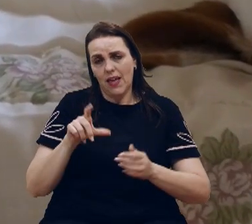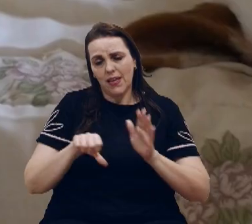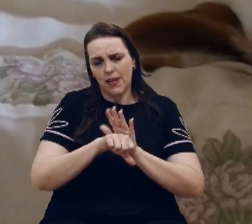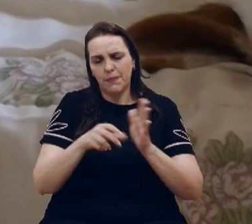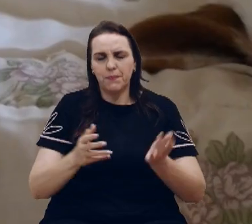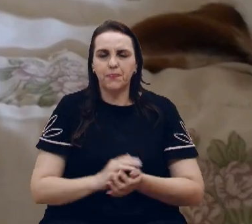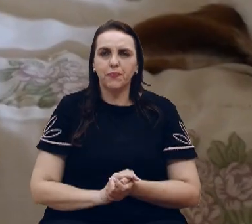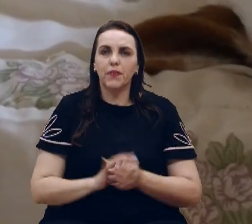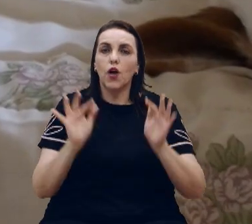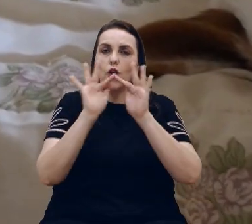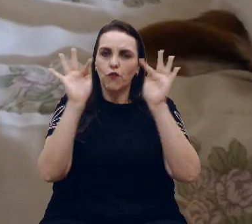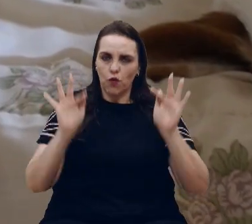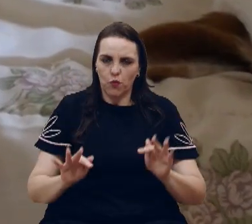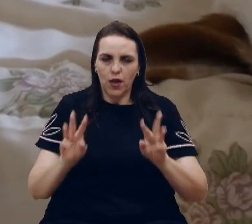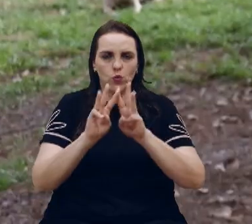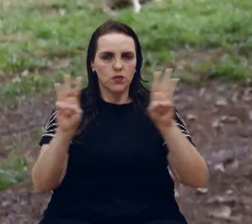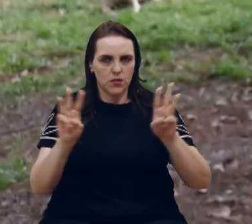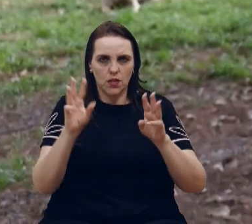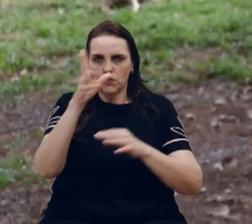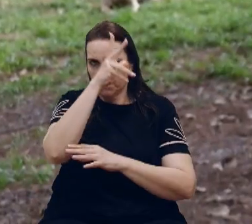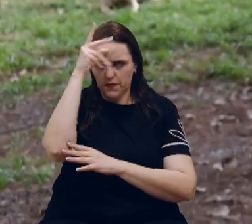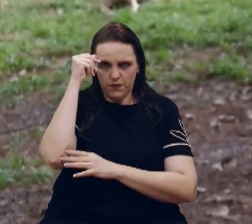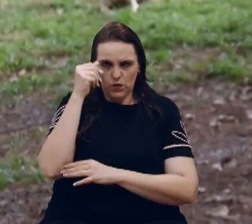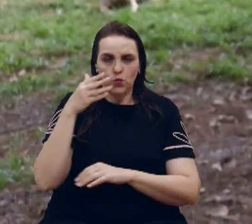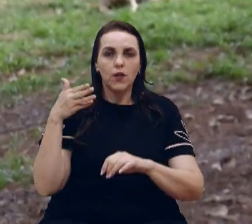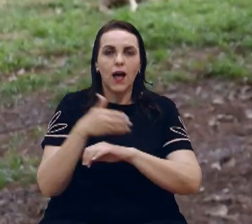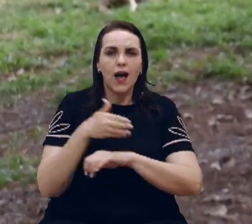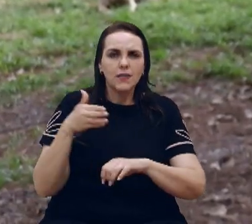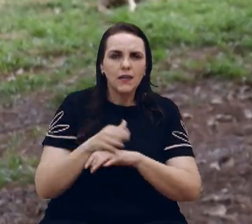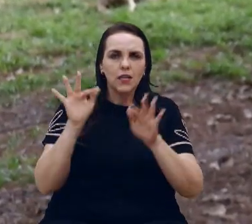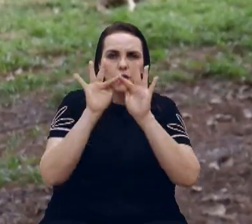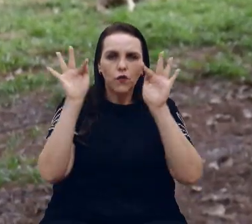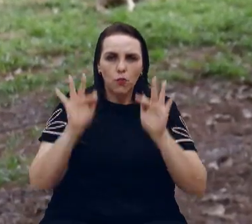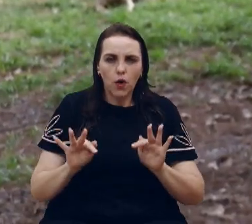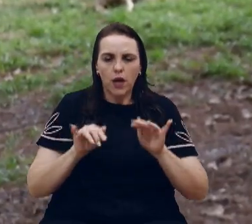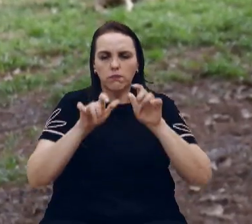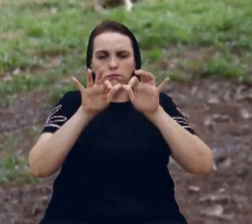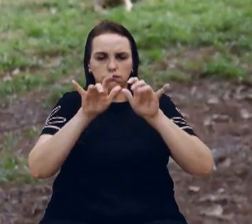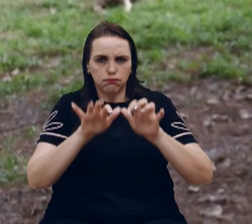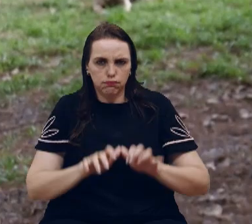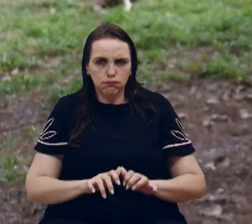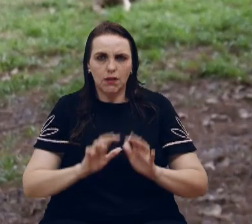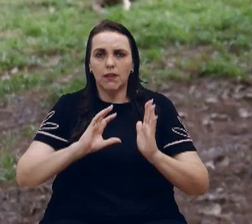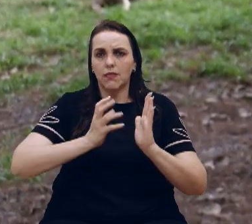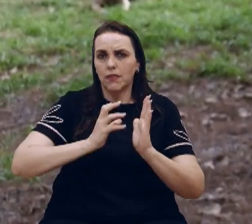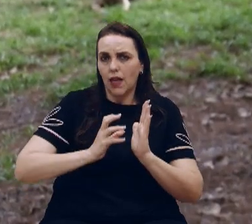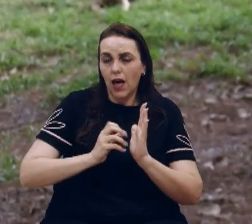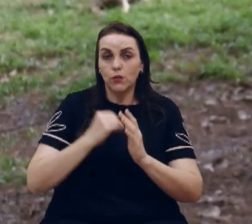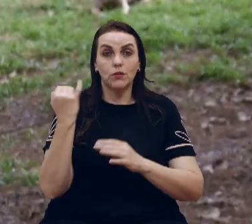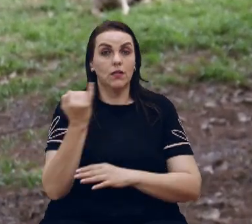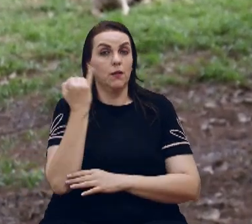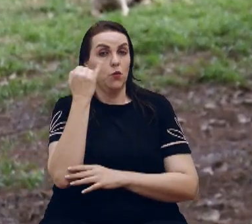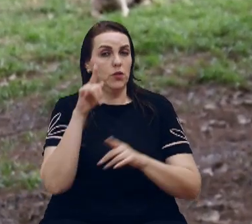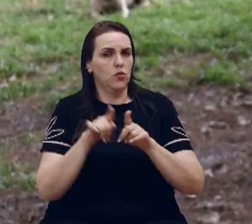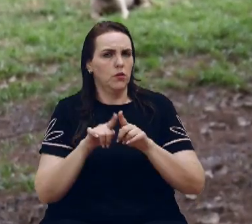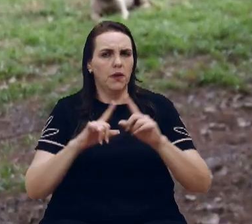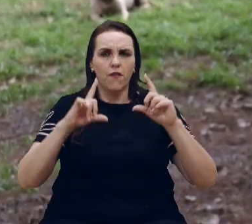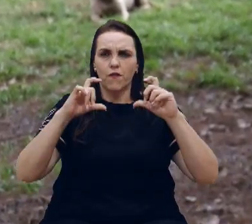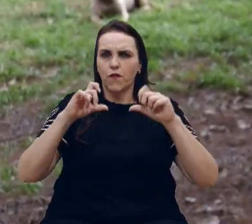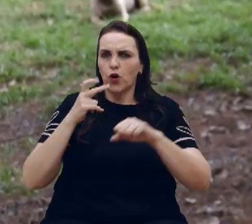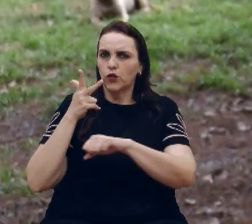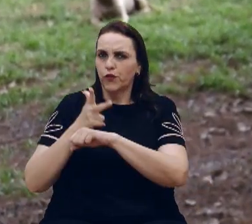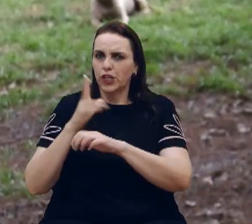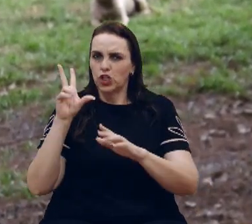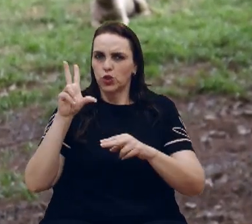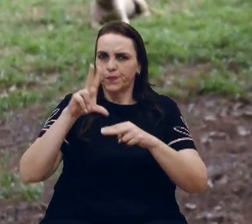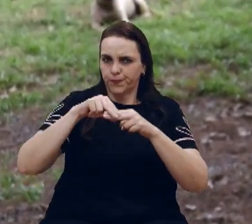no site da Prefeitura, tá? Acesse o formulário, preencha ali os dados que tem ali. É importante que tenha fotos e vídeos, tá,